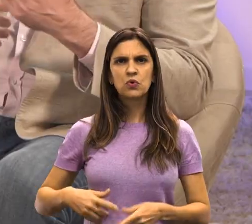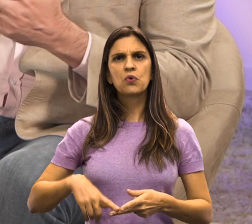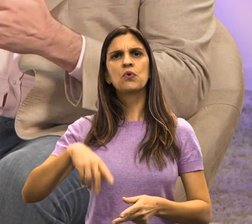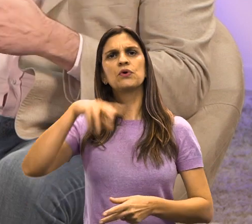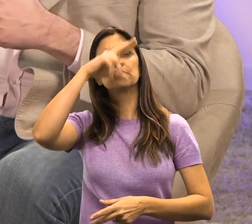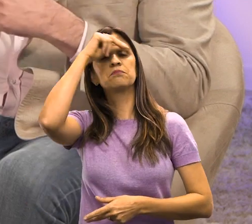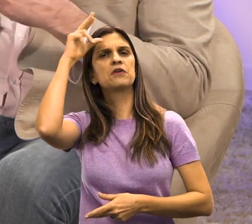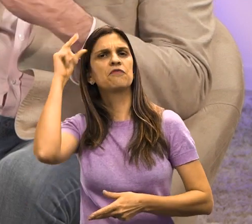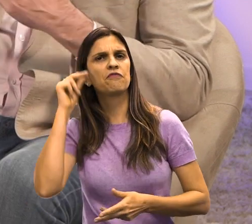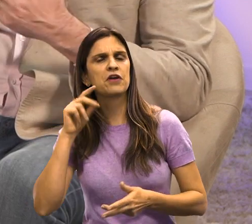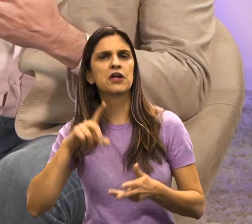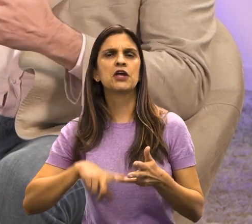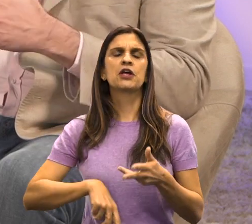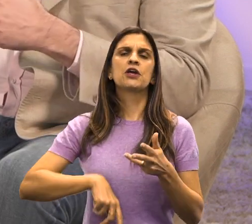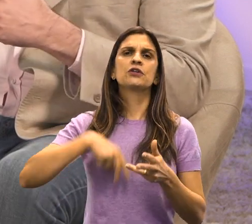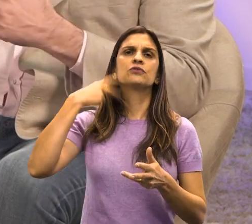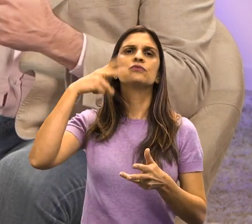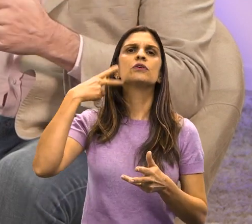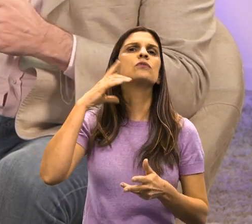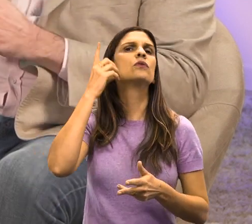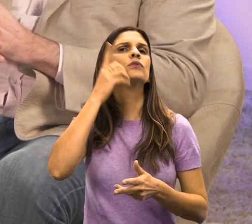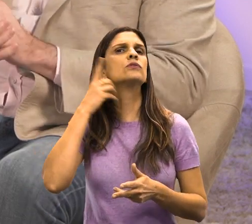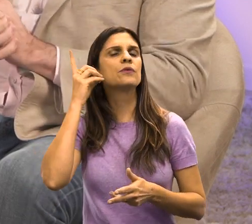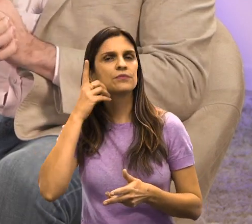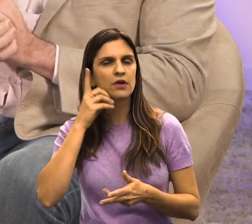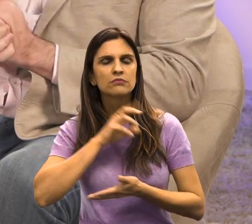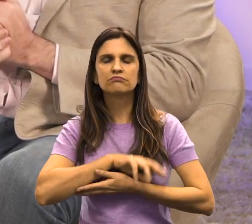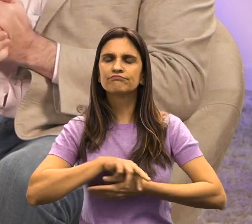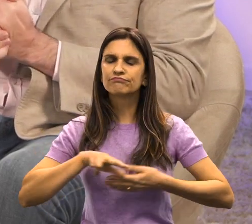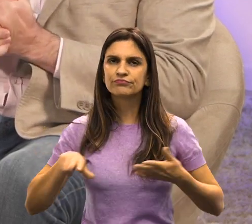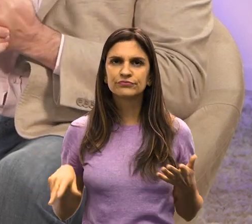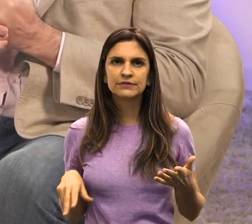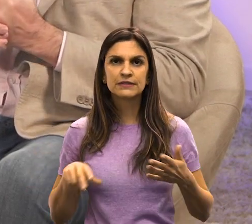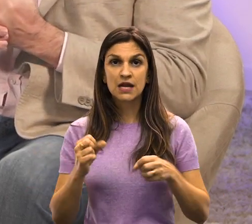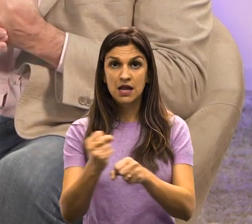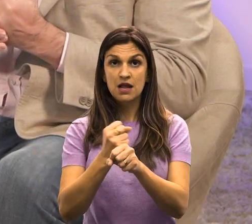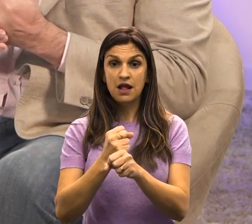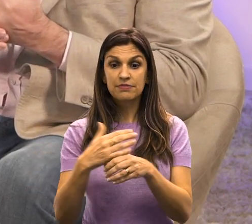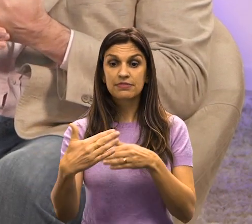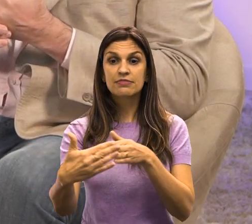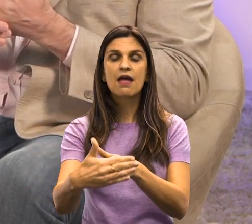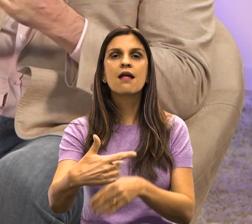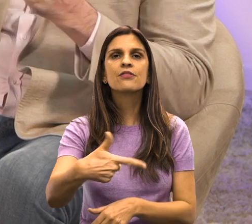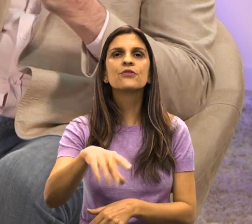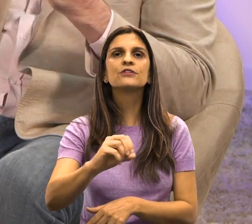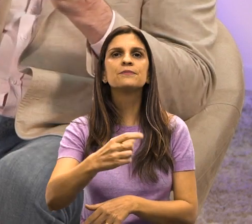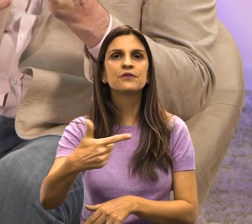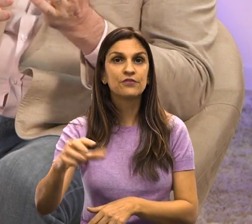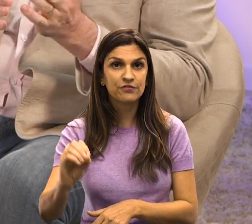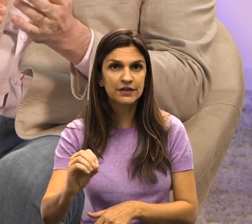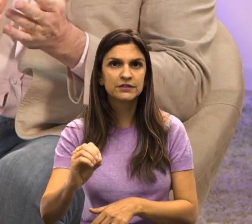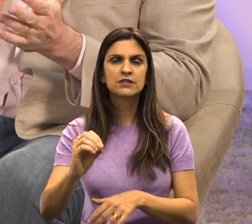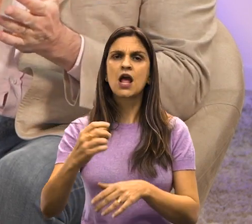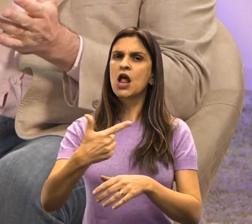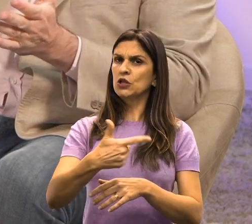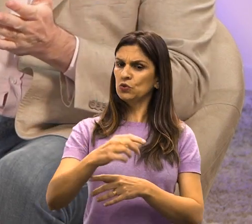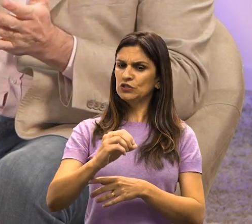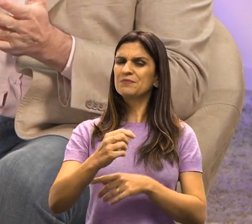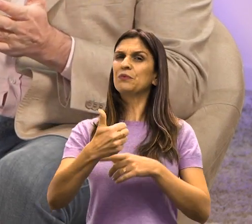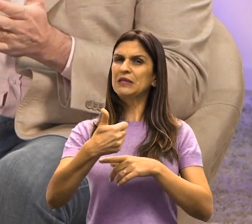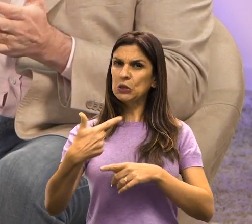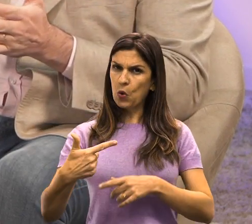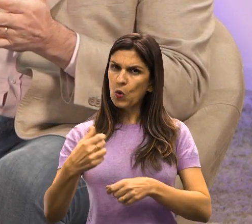governadores, prefeitos, vereadores, deputados, até chegar a 2020. Passei por 2012